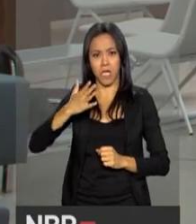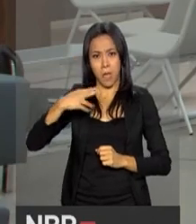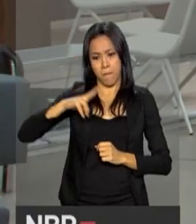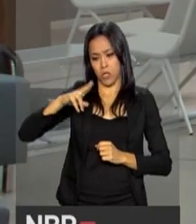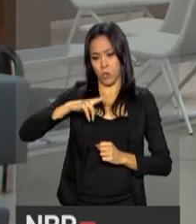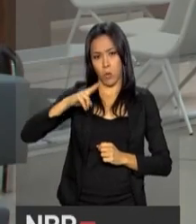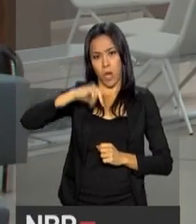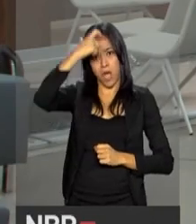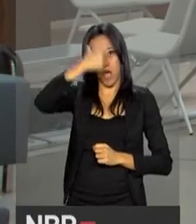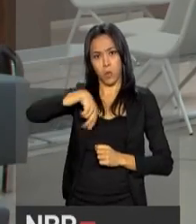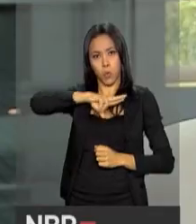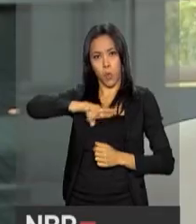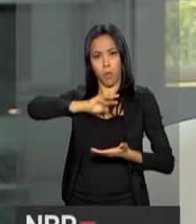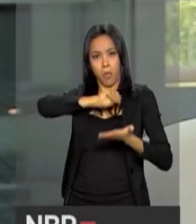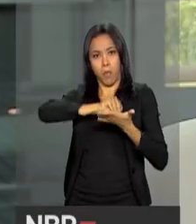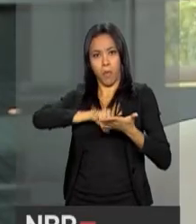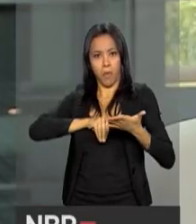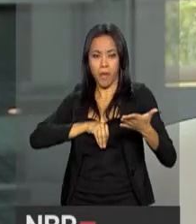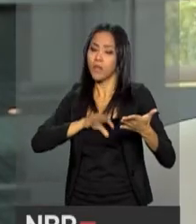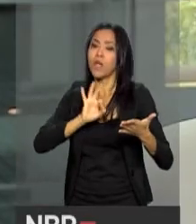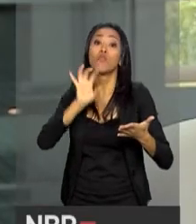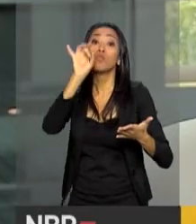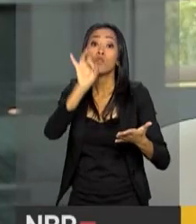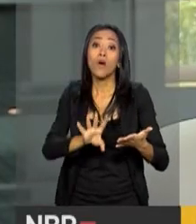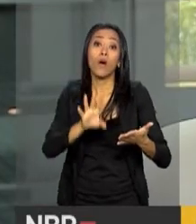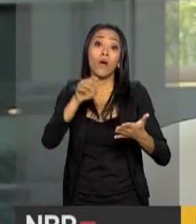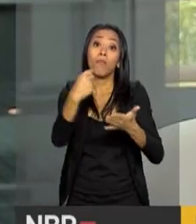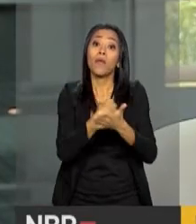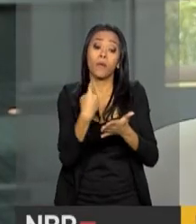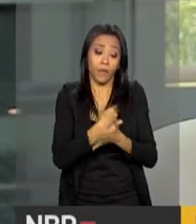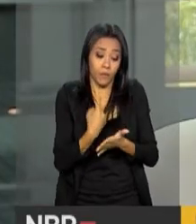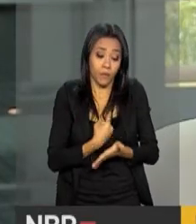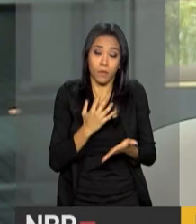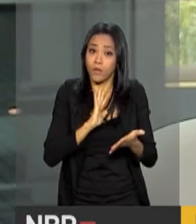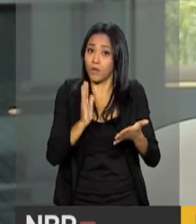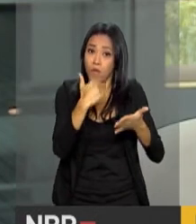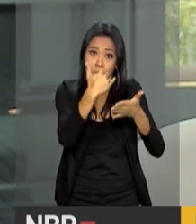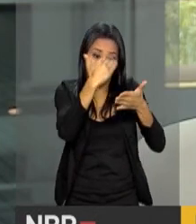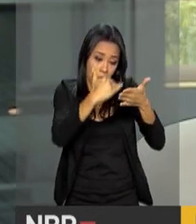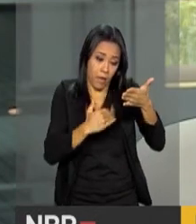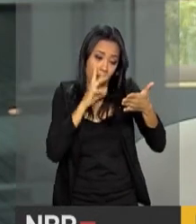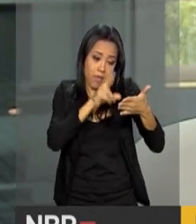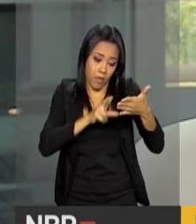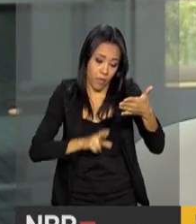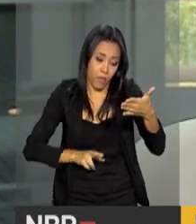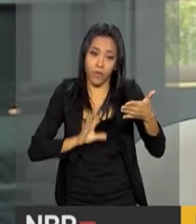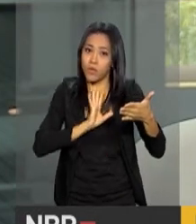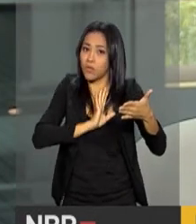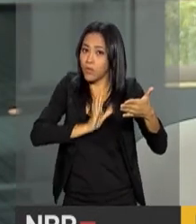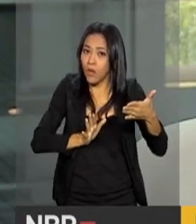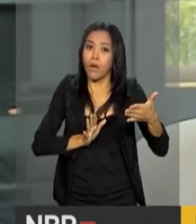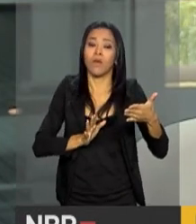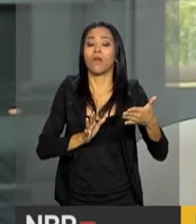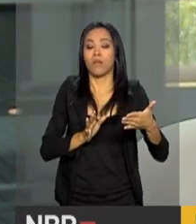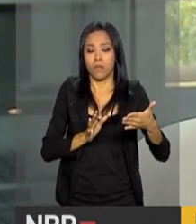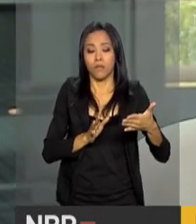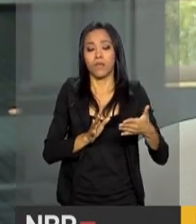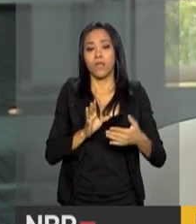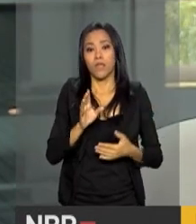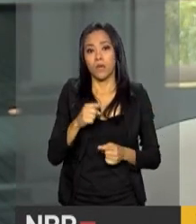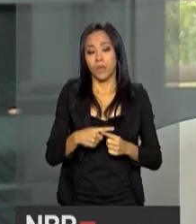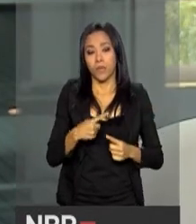pessoais apenas preencher o apenas preencher o questionário esses dados eles são agrupados até porque pormenor